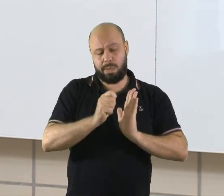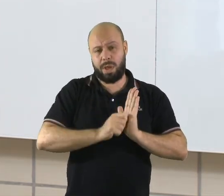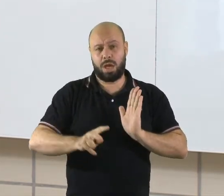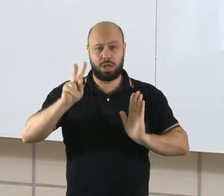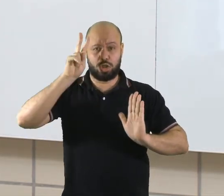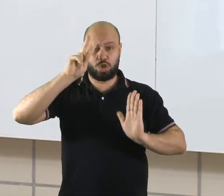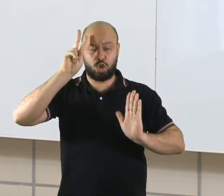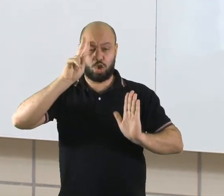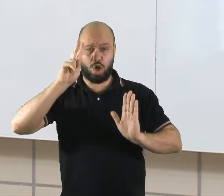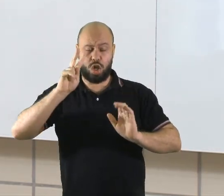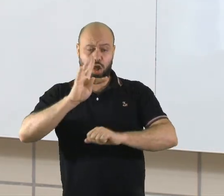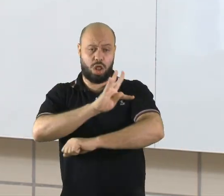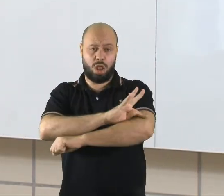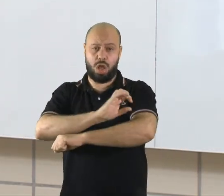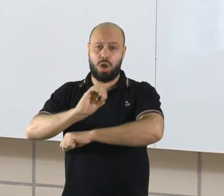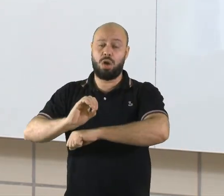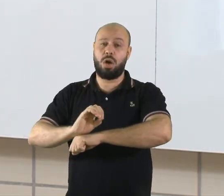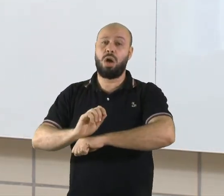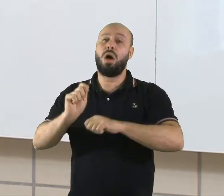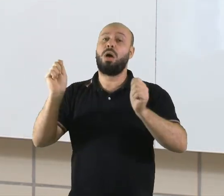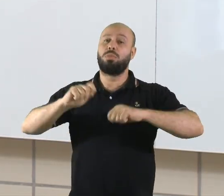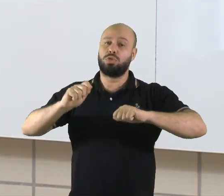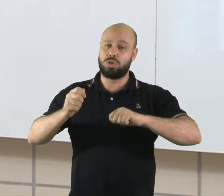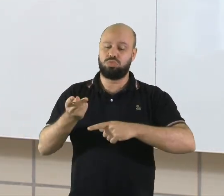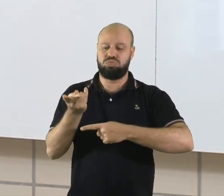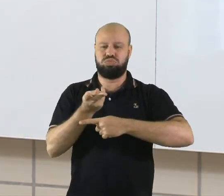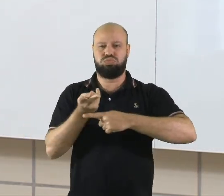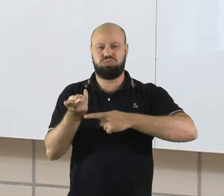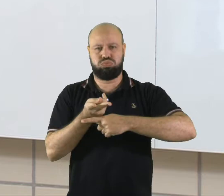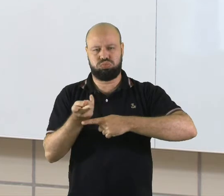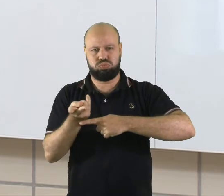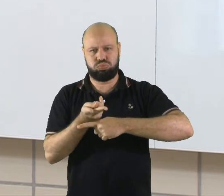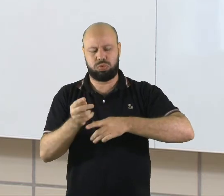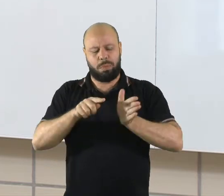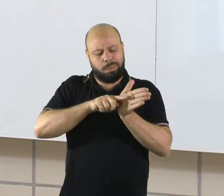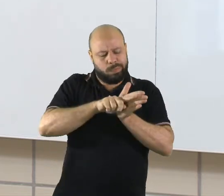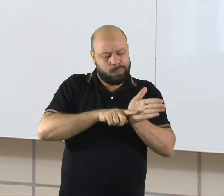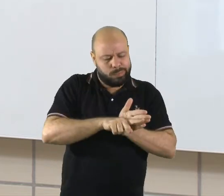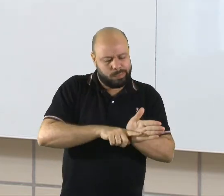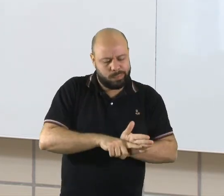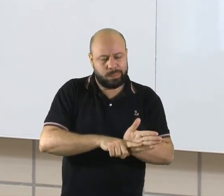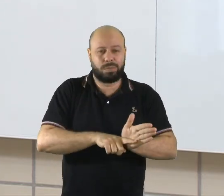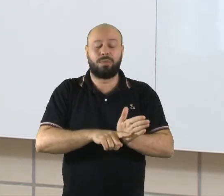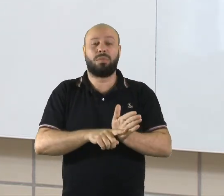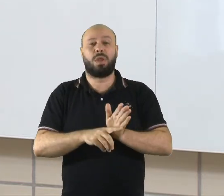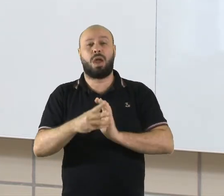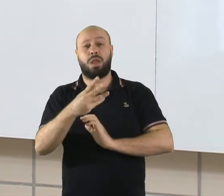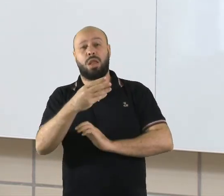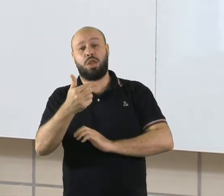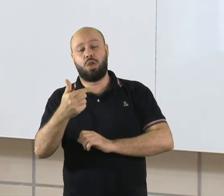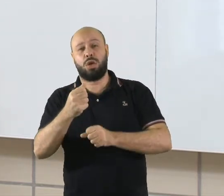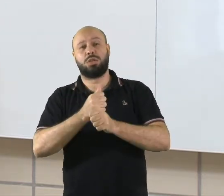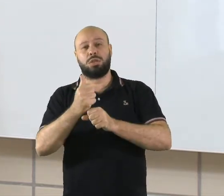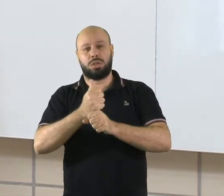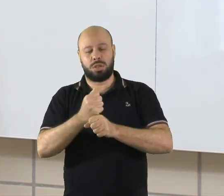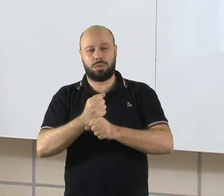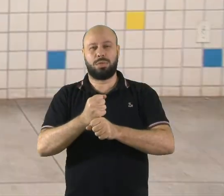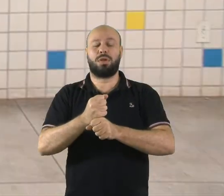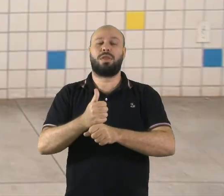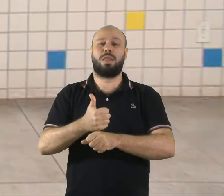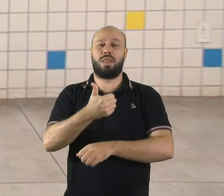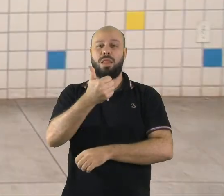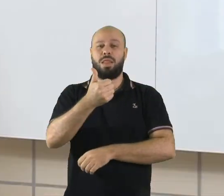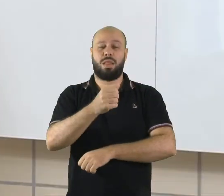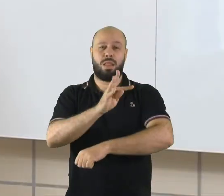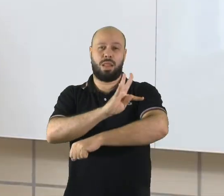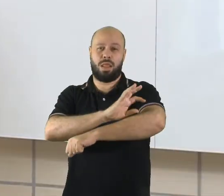nosso estado, pode pesquisar também toda essa história desses 32 anos do estado do Tocantins.